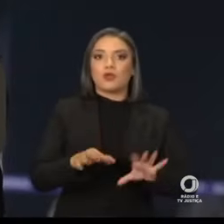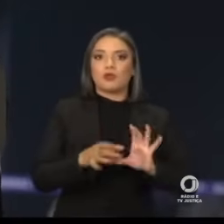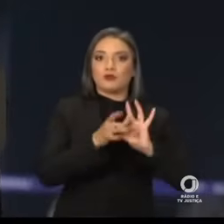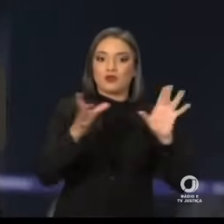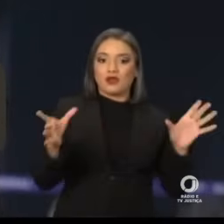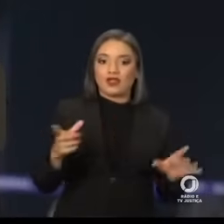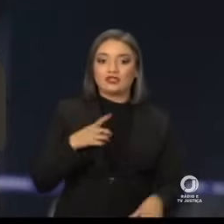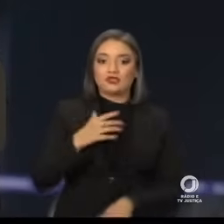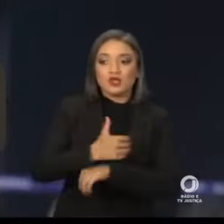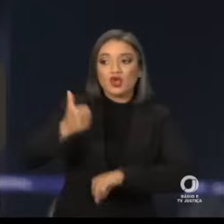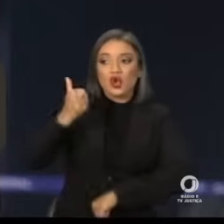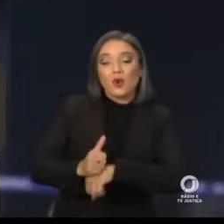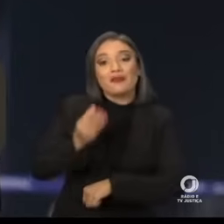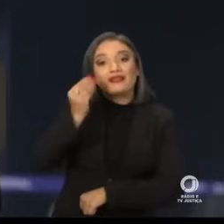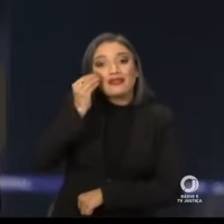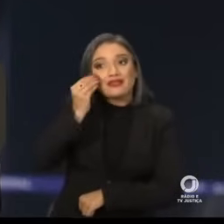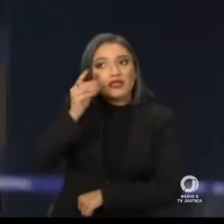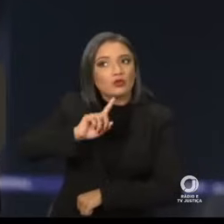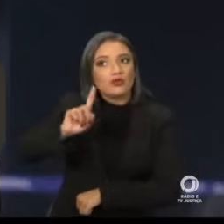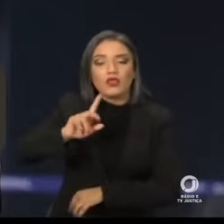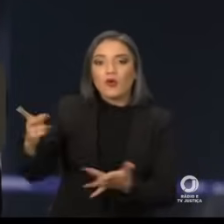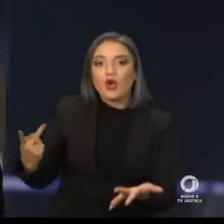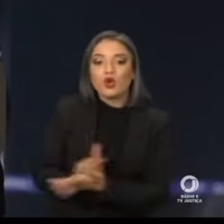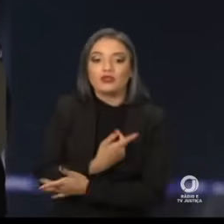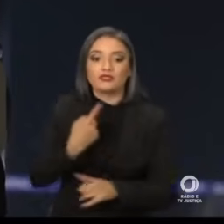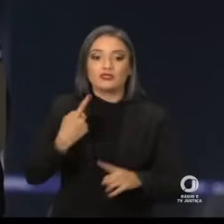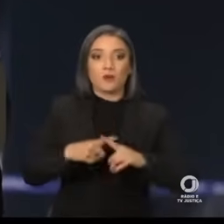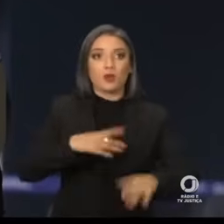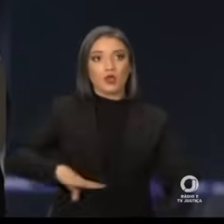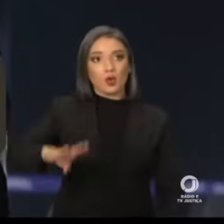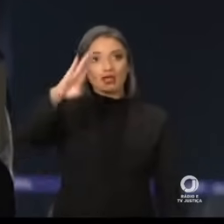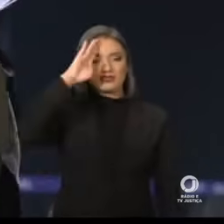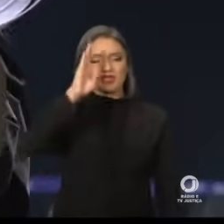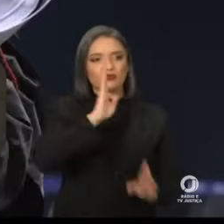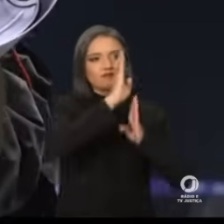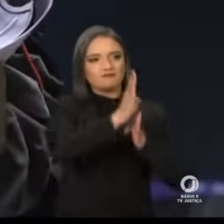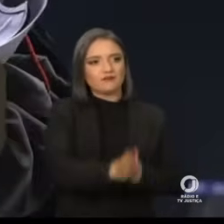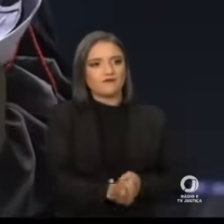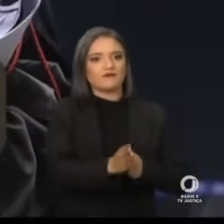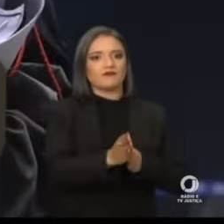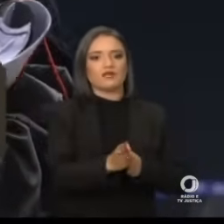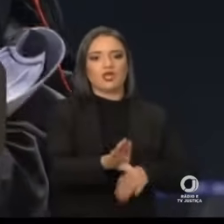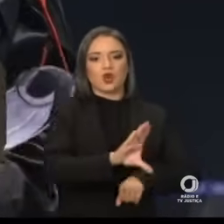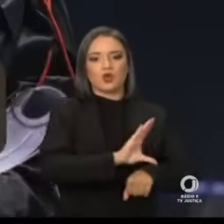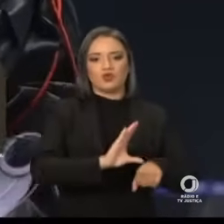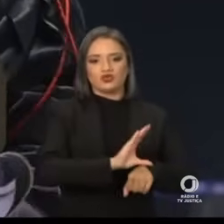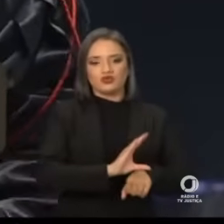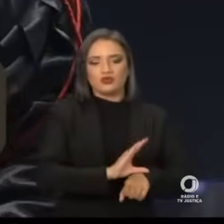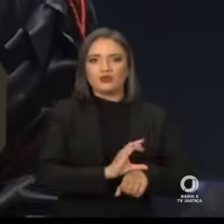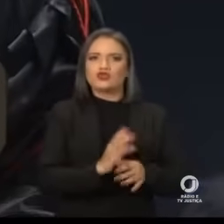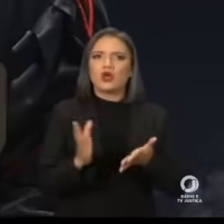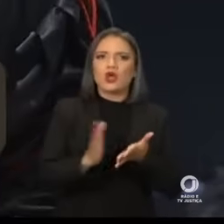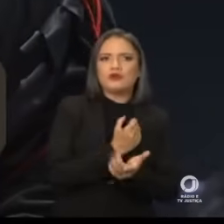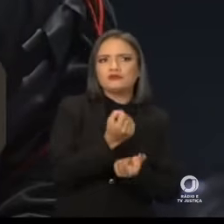consumou pela fidelidade do Exército, não obstante o desvirtuamento de alguns de seus